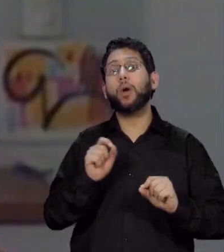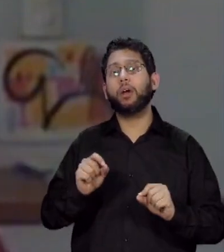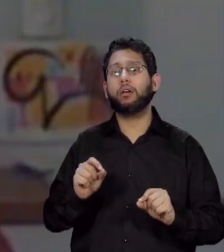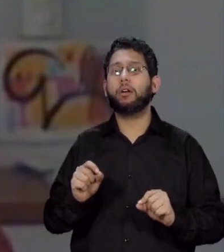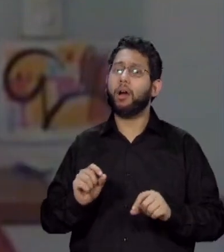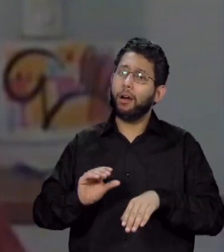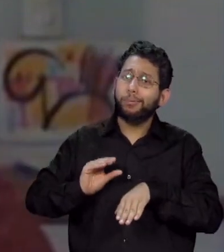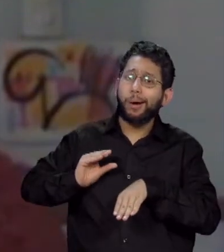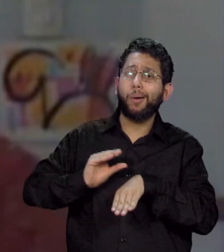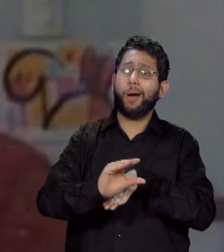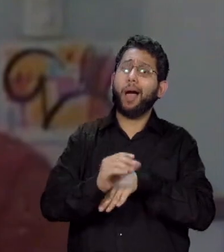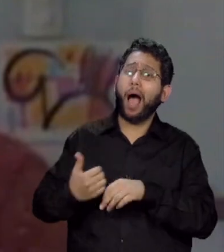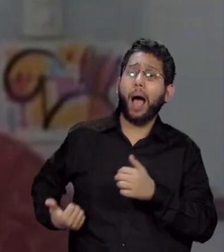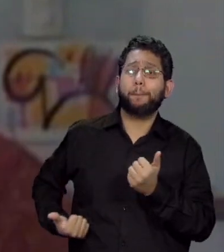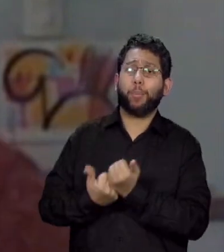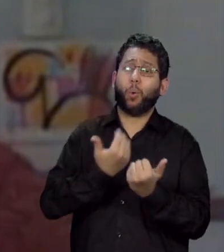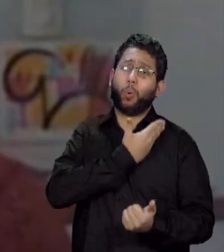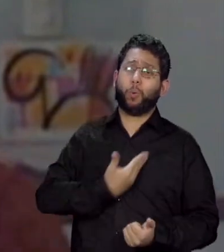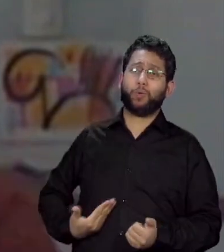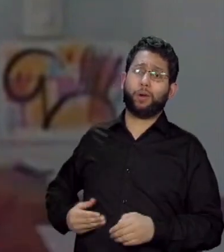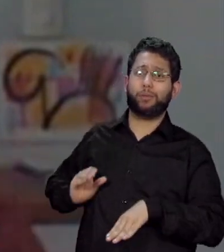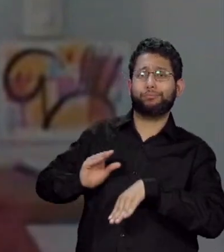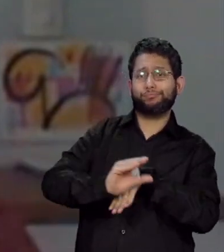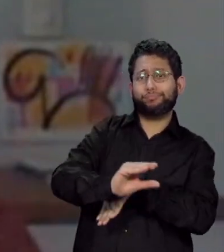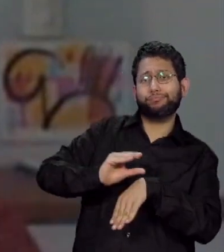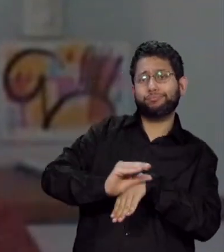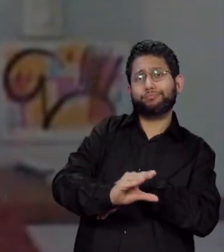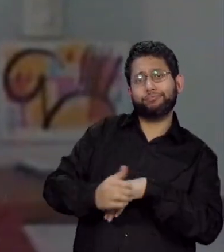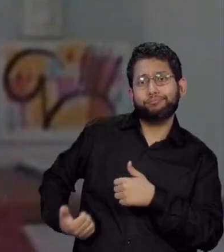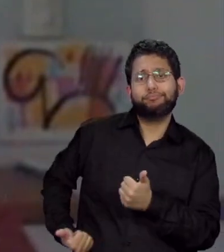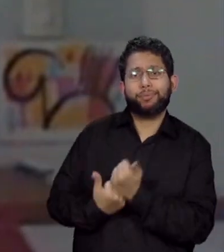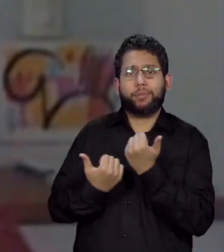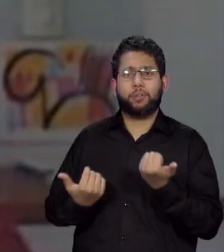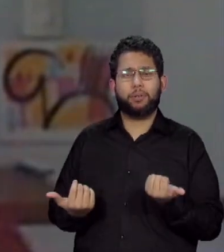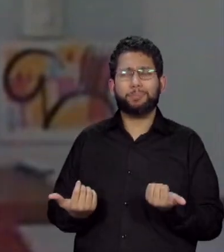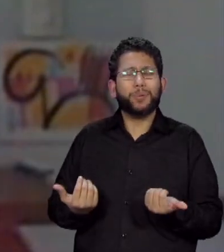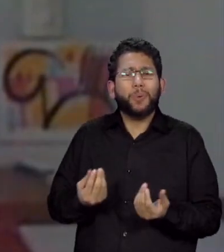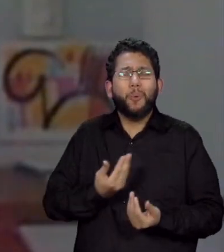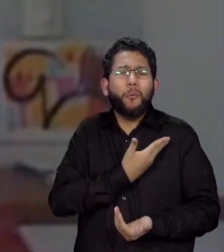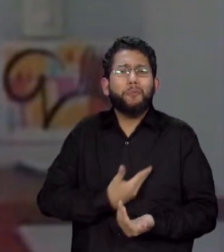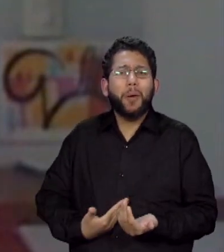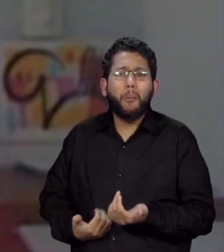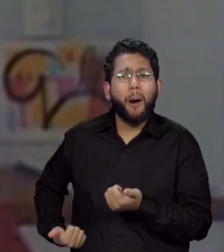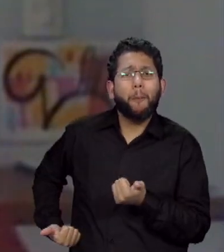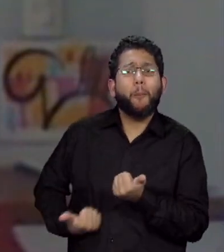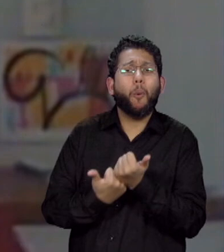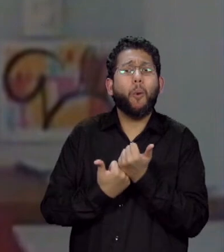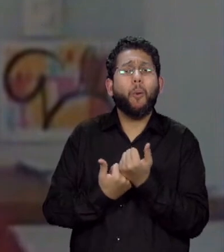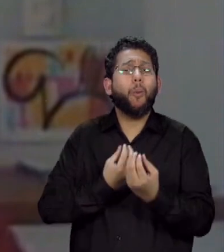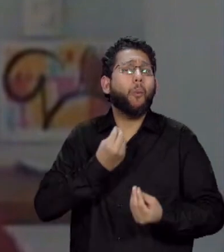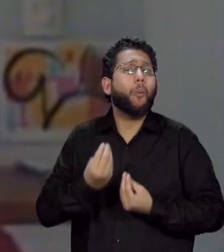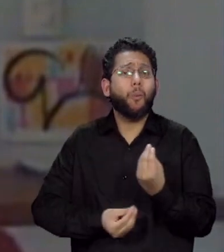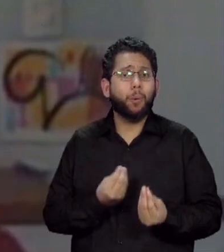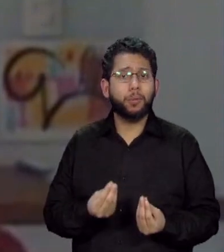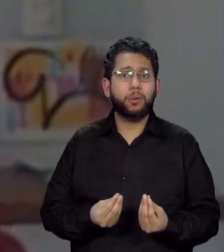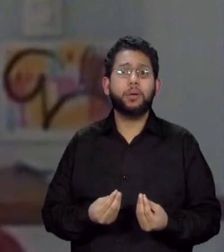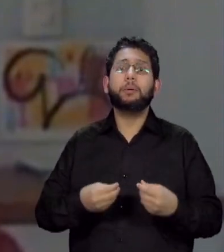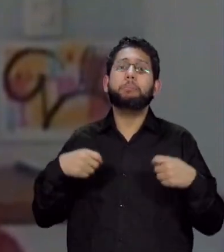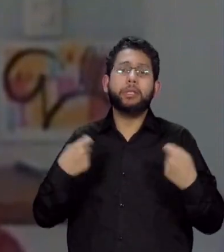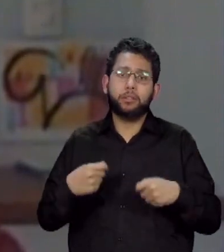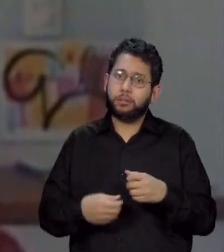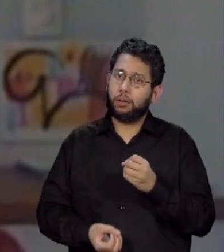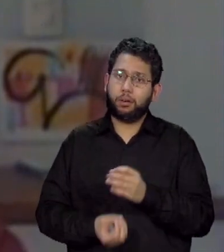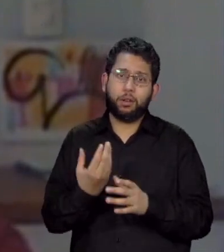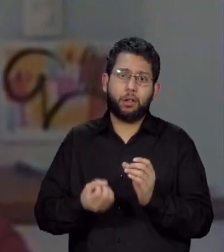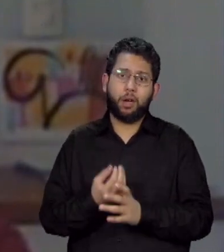estatal, né? Ela precisa de apoio público. E esse apoio público ele funciona através de ferramentas como editais,